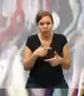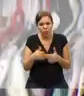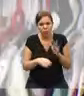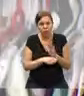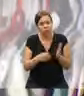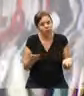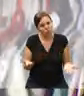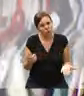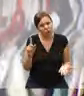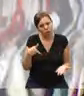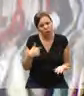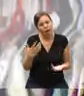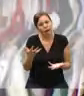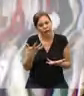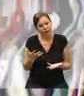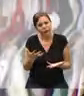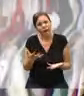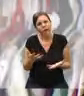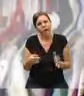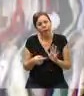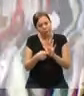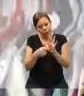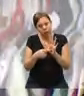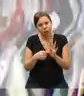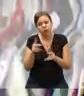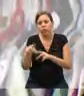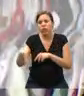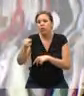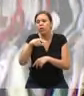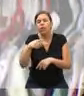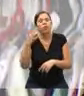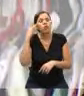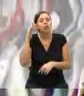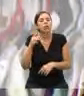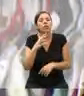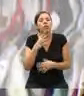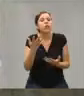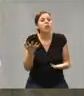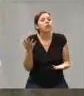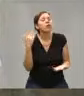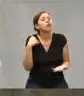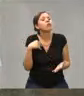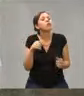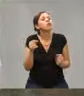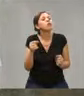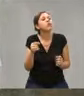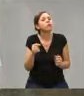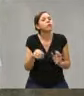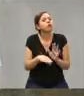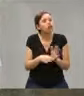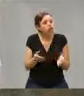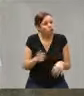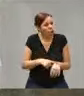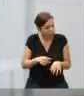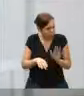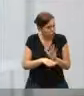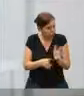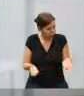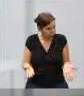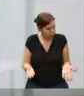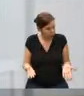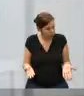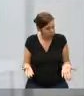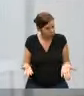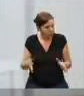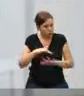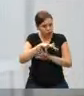seja isso evidenciado para quem ainda não botou a mão na massa, né? Que vem é hora de ajudar, é hora de ser mãos